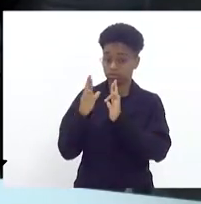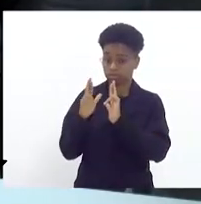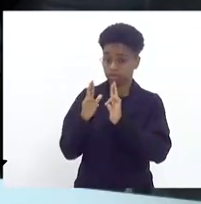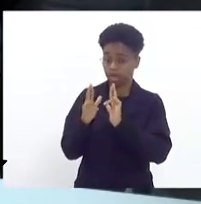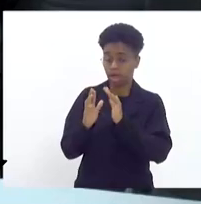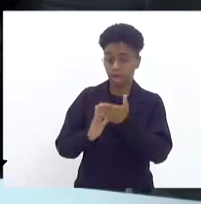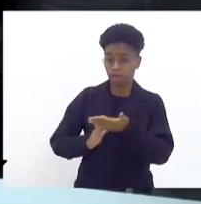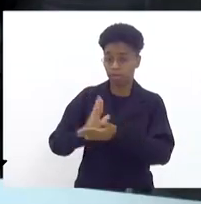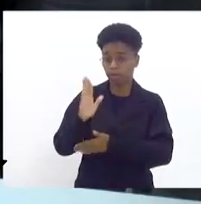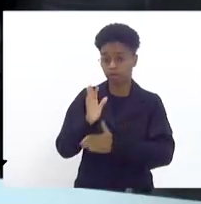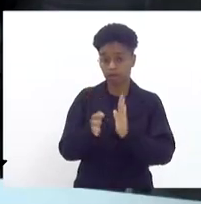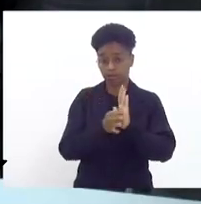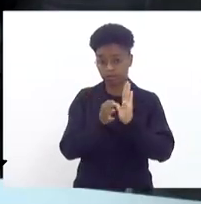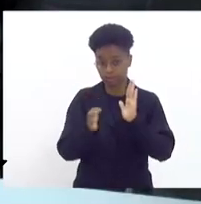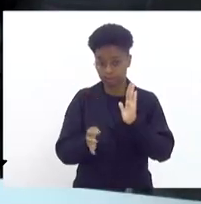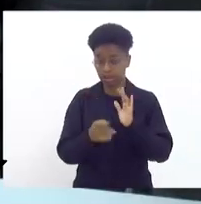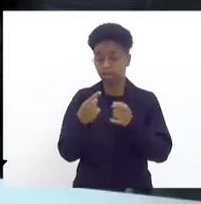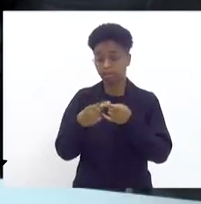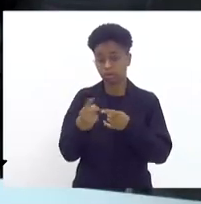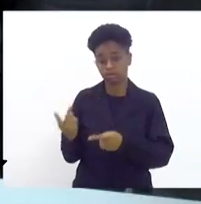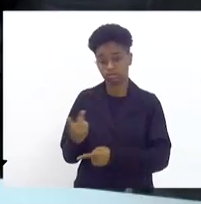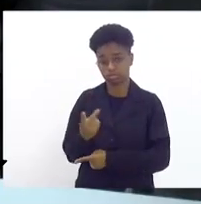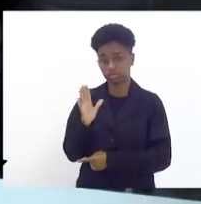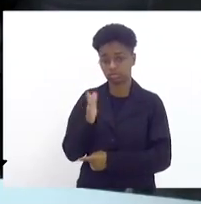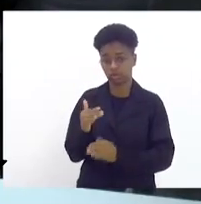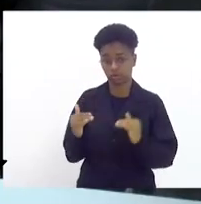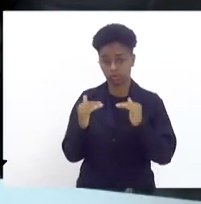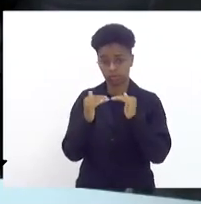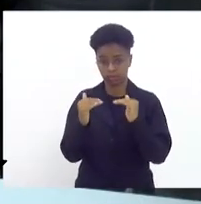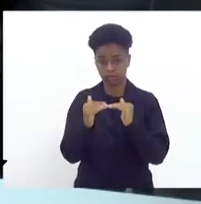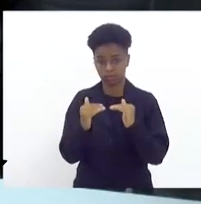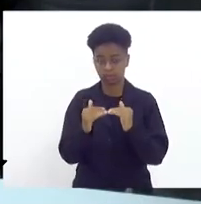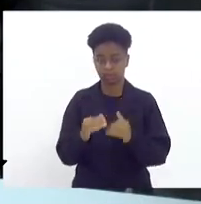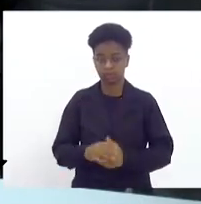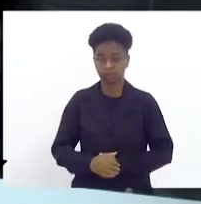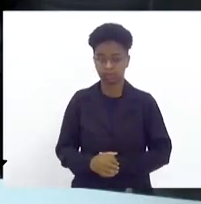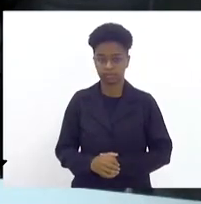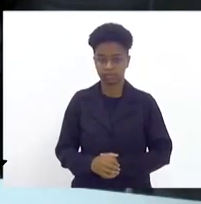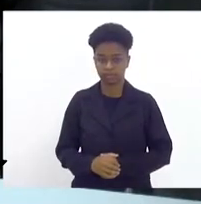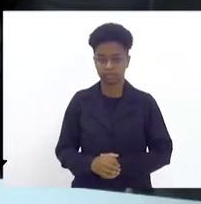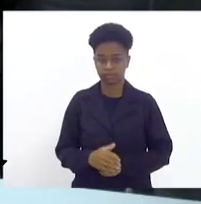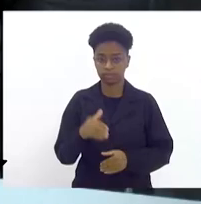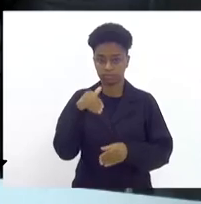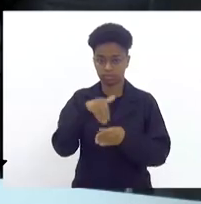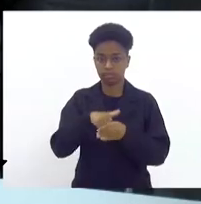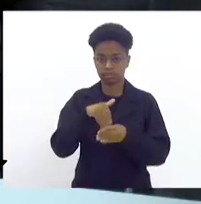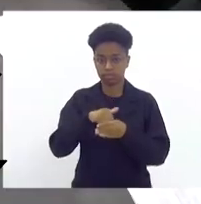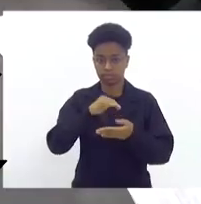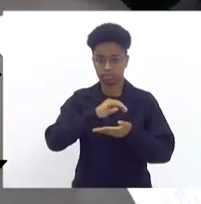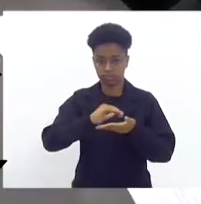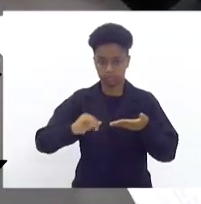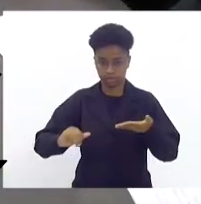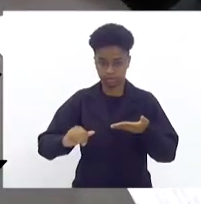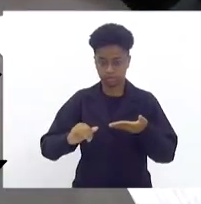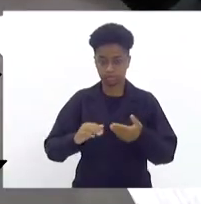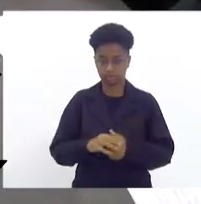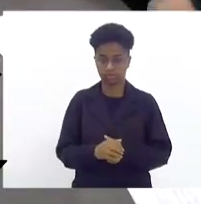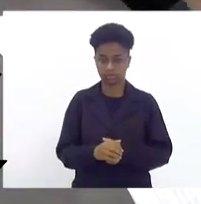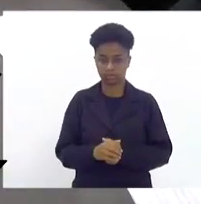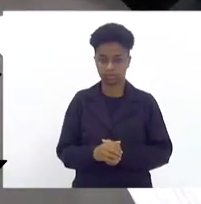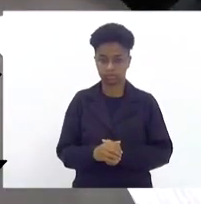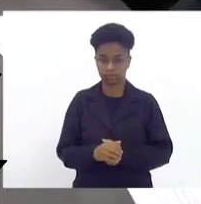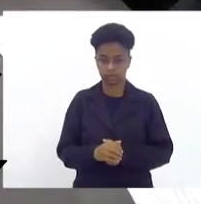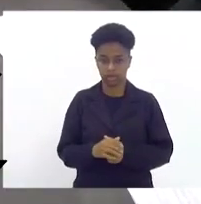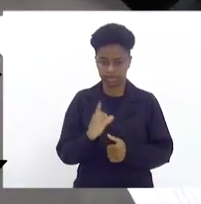essas emendas, que foi um acordo com a autora. Perfeito. O voto separado. Do voto separado de Vossa Excelência, é